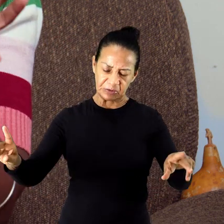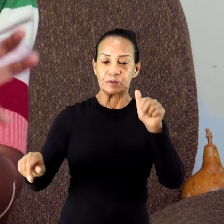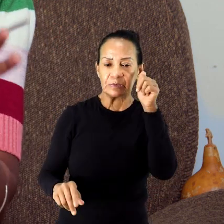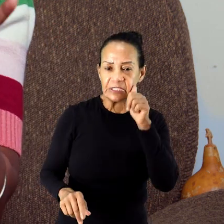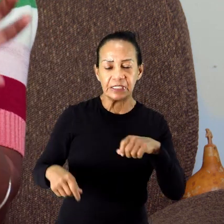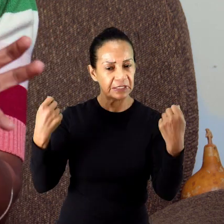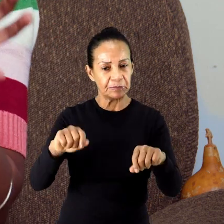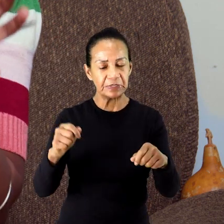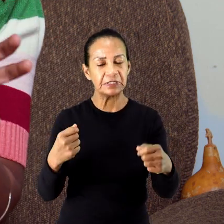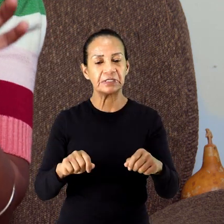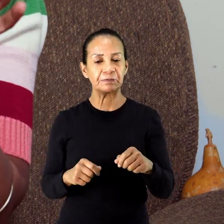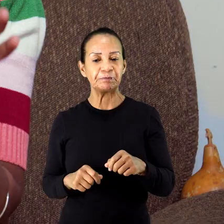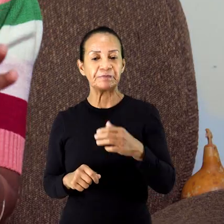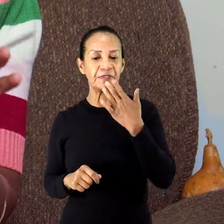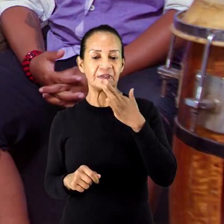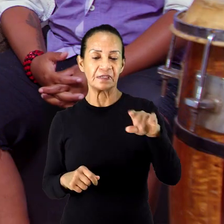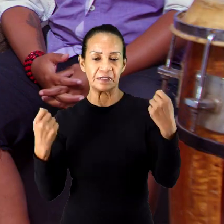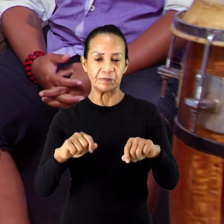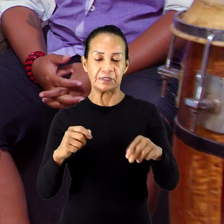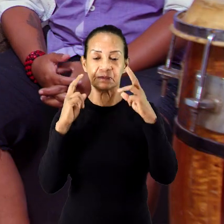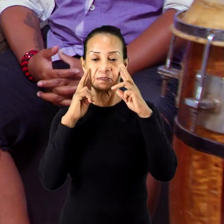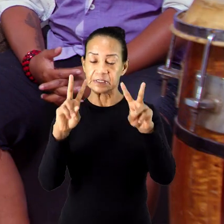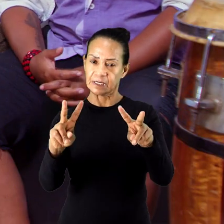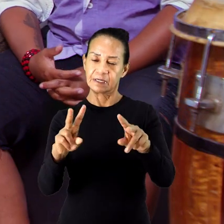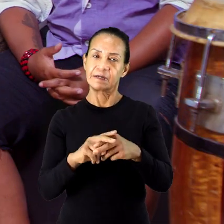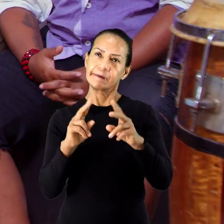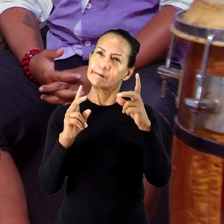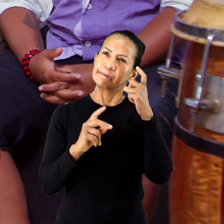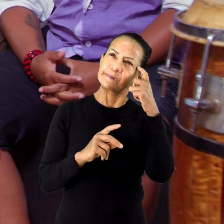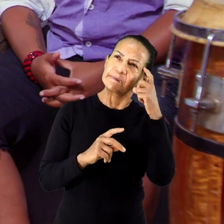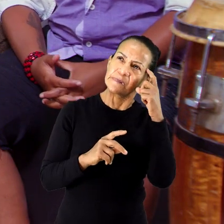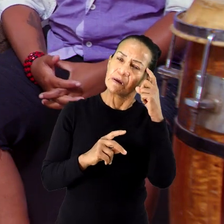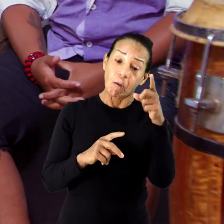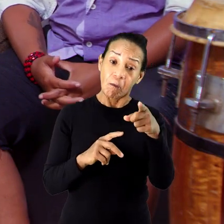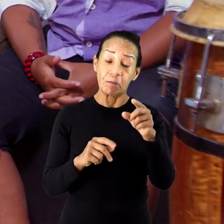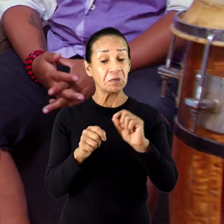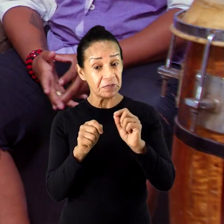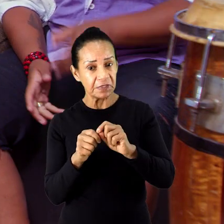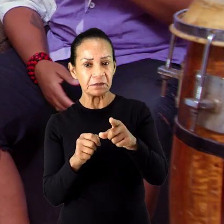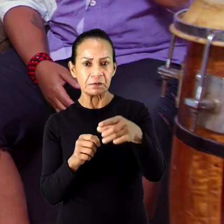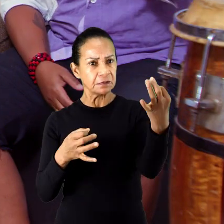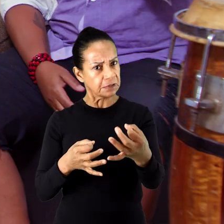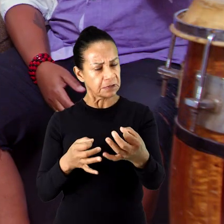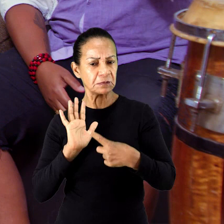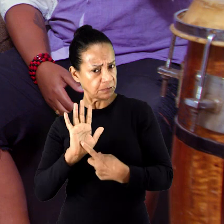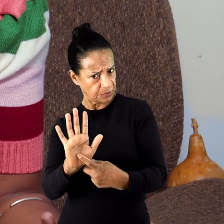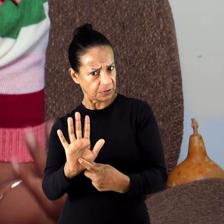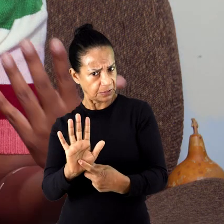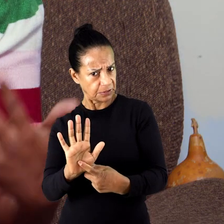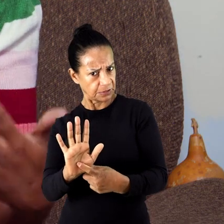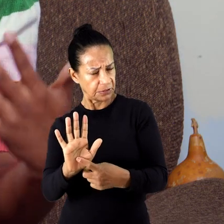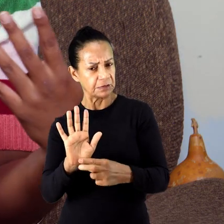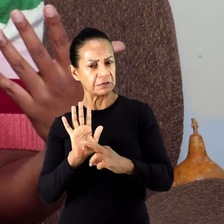carentes, todos os bairros têm crianças que precisam desse olhar. A gente precisa falar, estamos fazendo isso e tá dando certo, né? Porque as pessoas precisam ter referências.